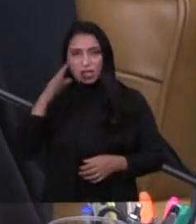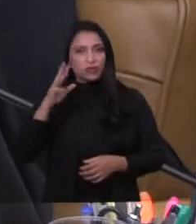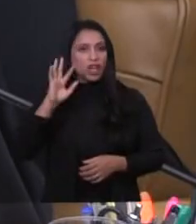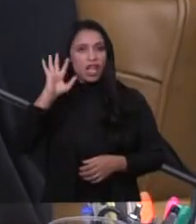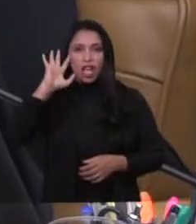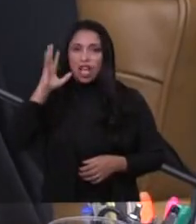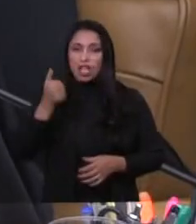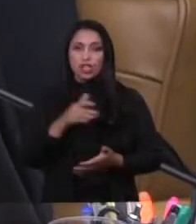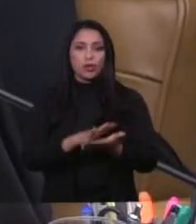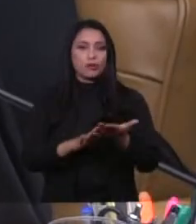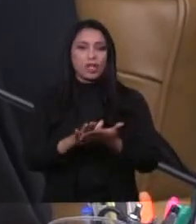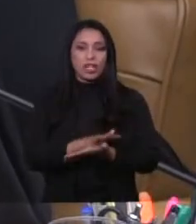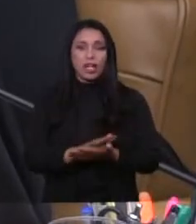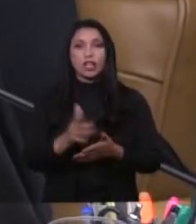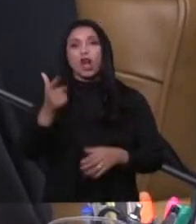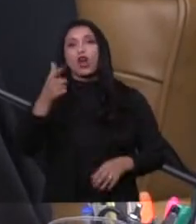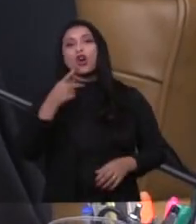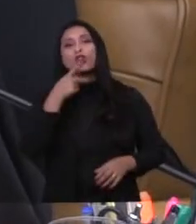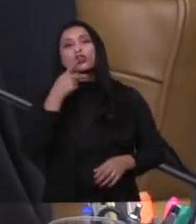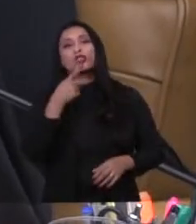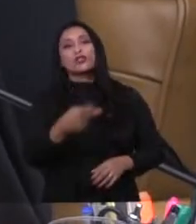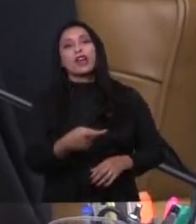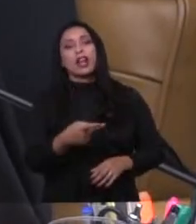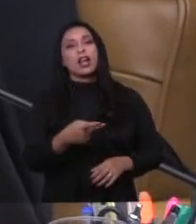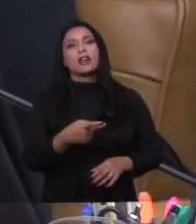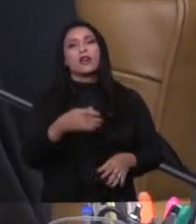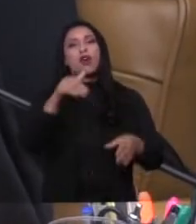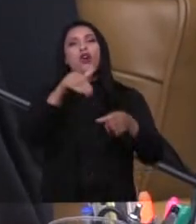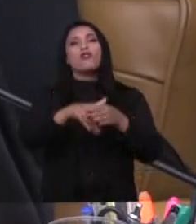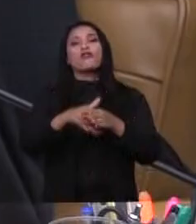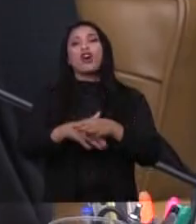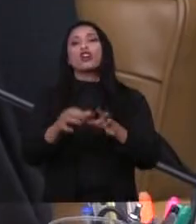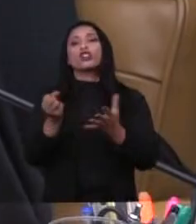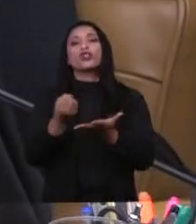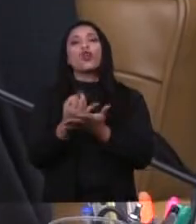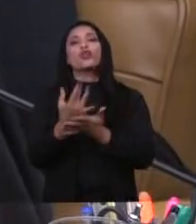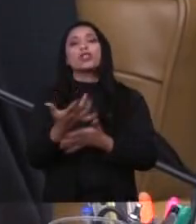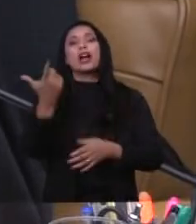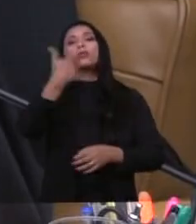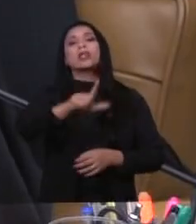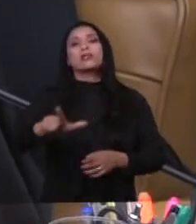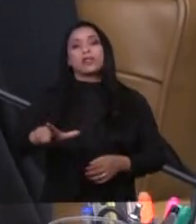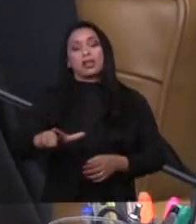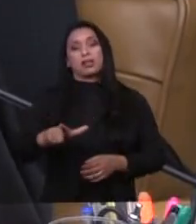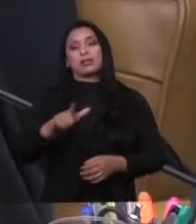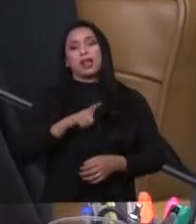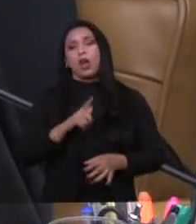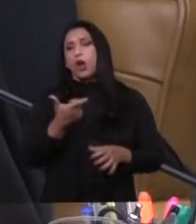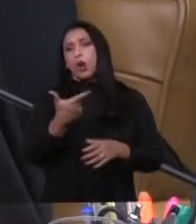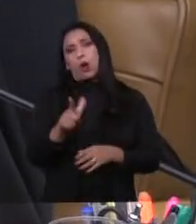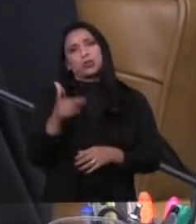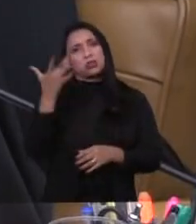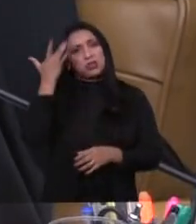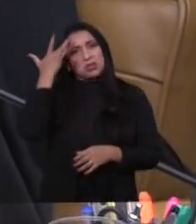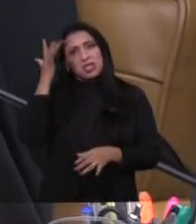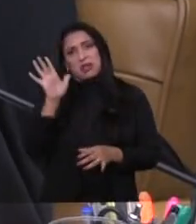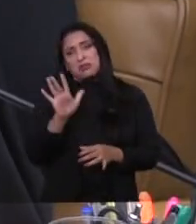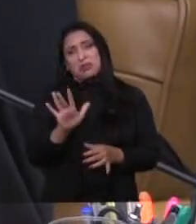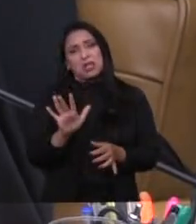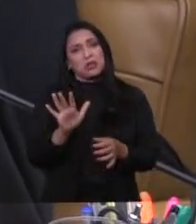outros queriam recontagem de votos e que outros ainda não sabiam explicar o que queriam. Havia também